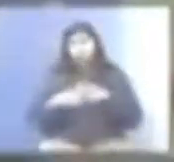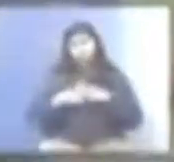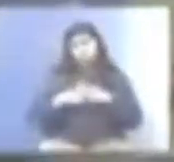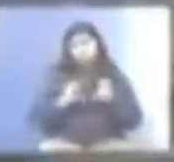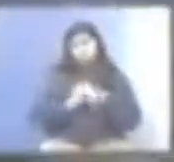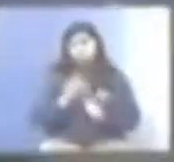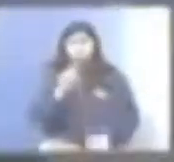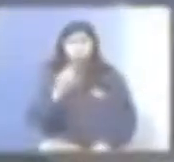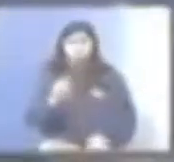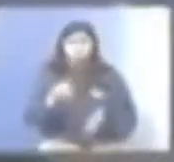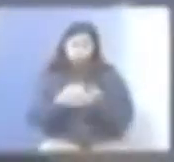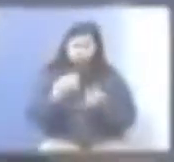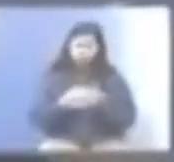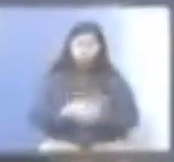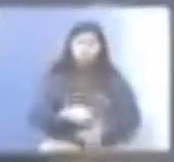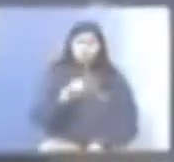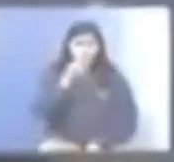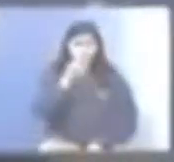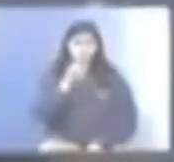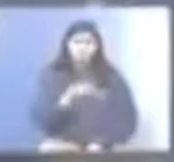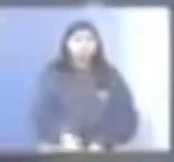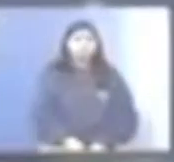com ele, é dar um soco nele.